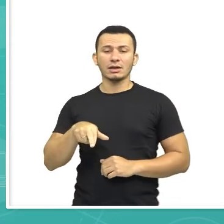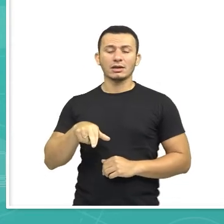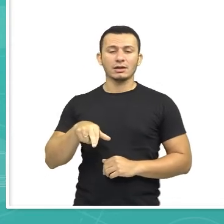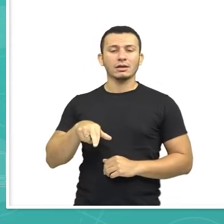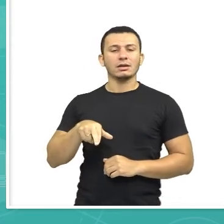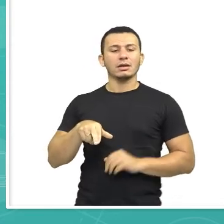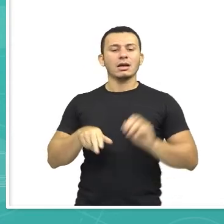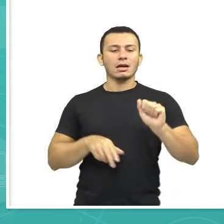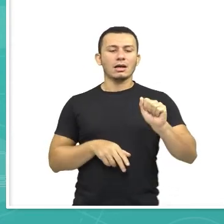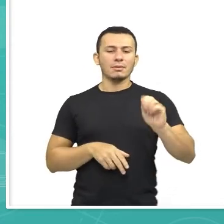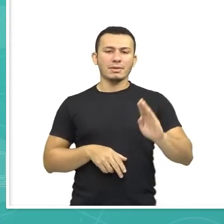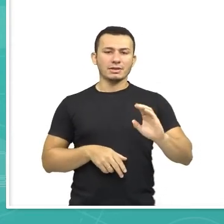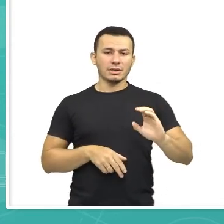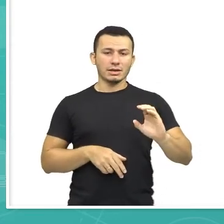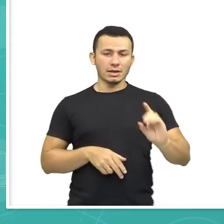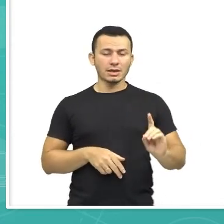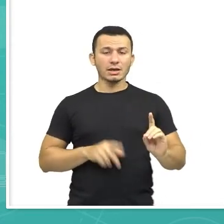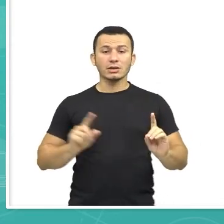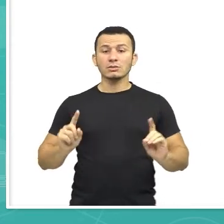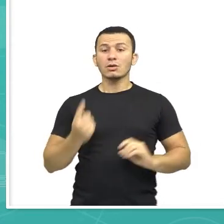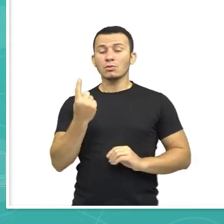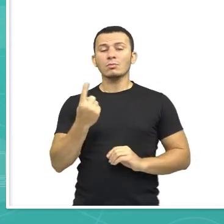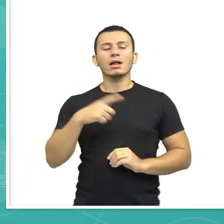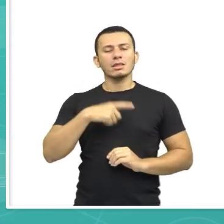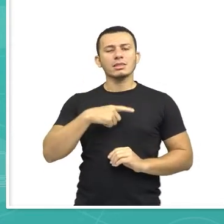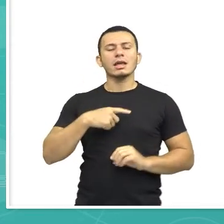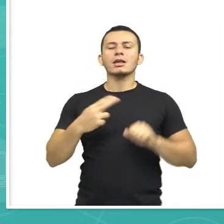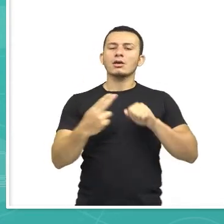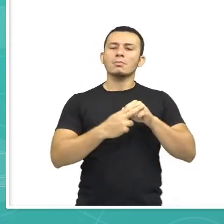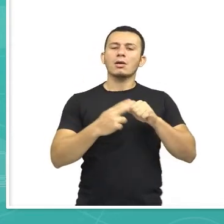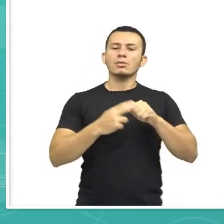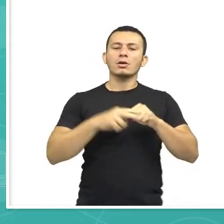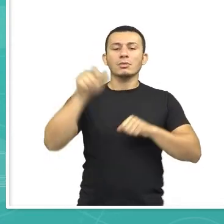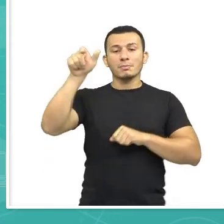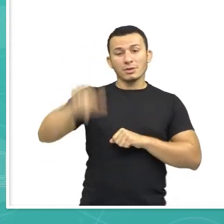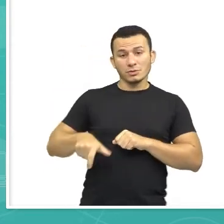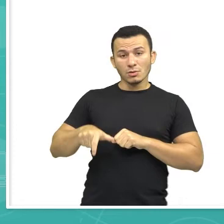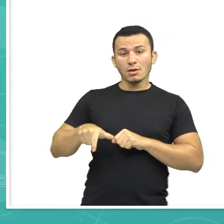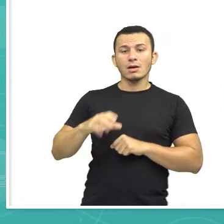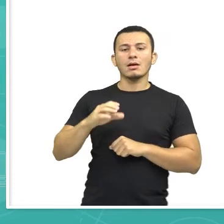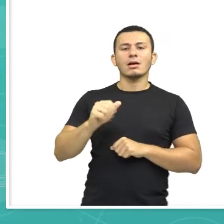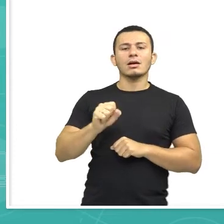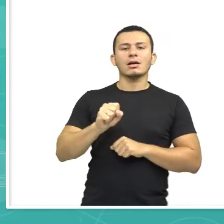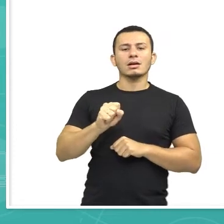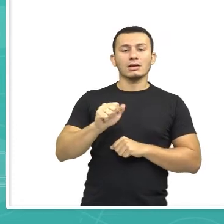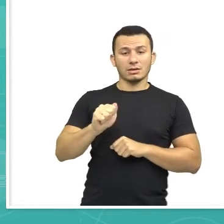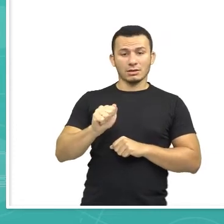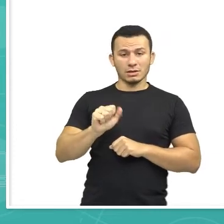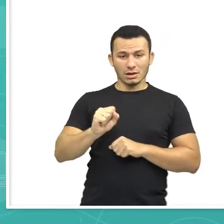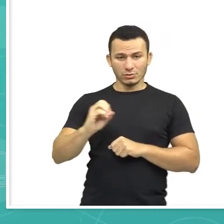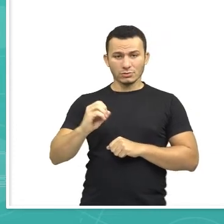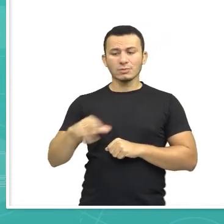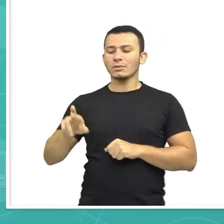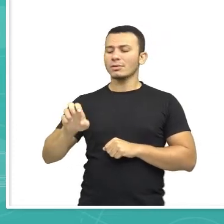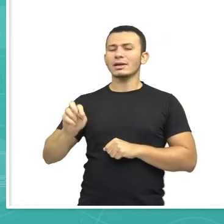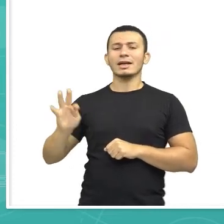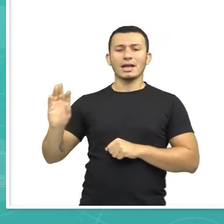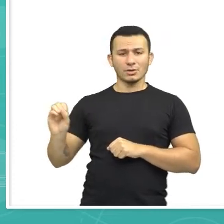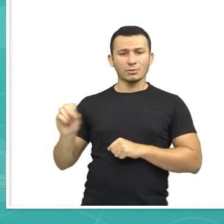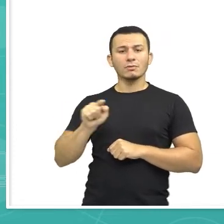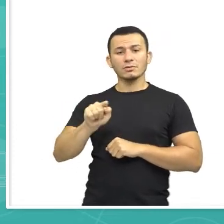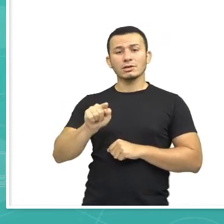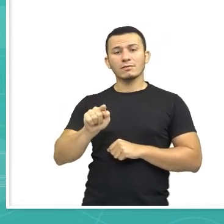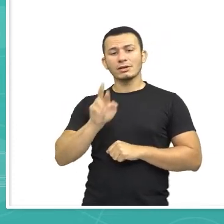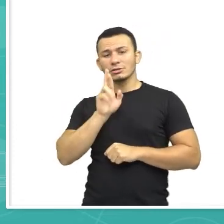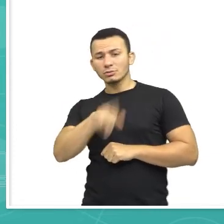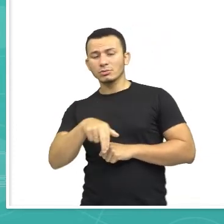apenas pronomes pessoais do caso reto. Muito bem, então você vai indicar aí